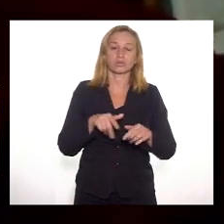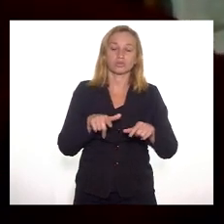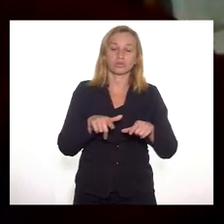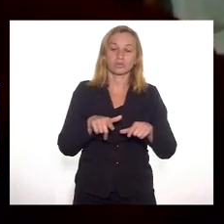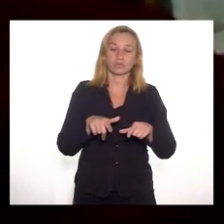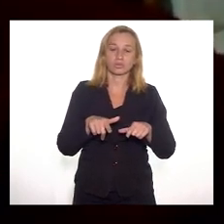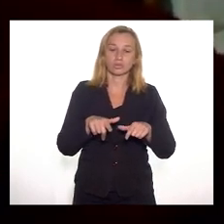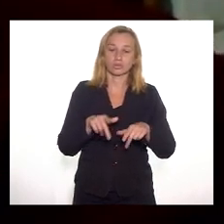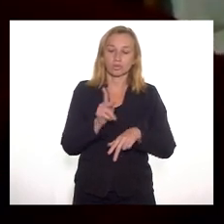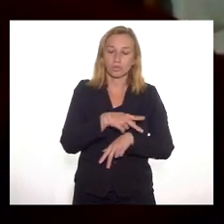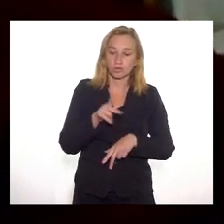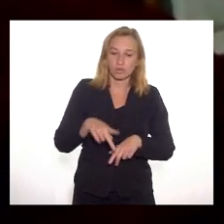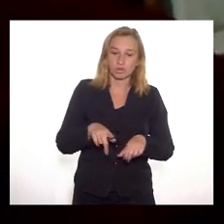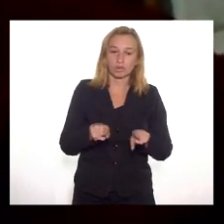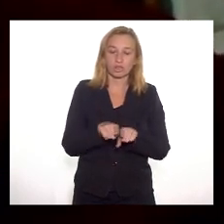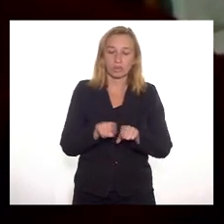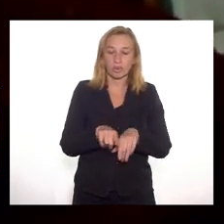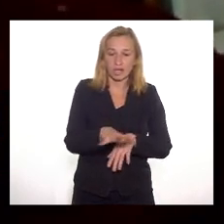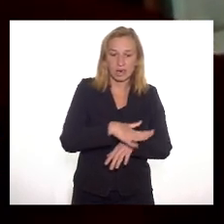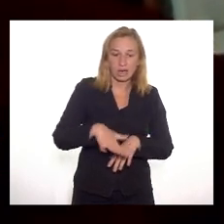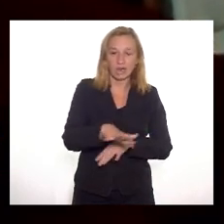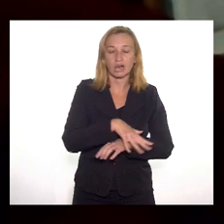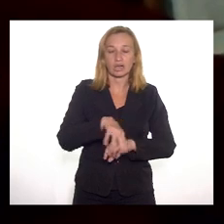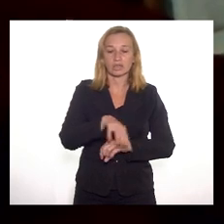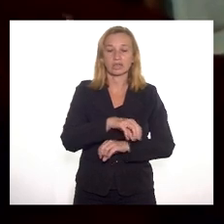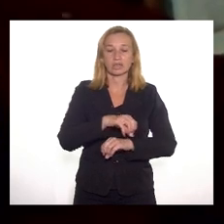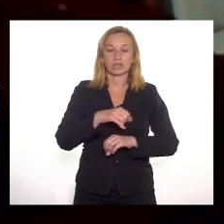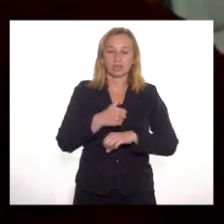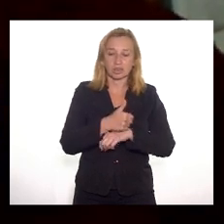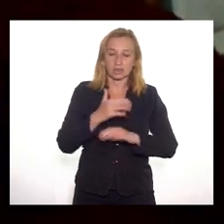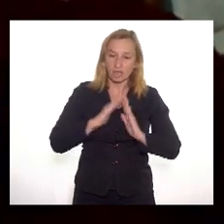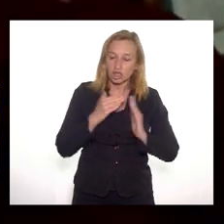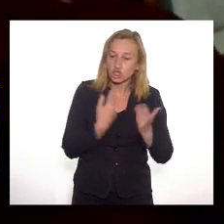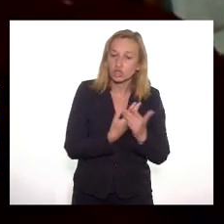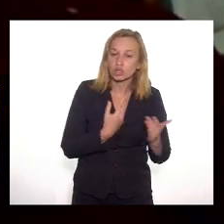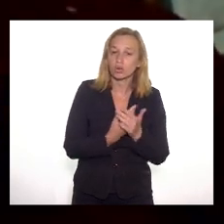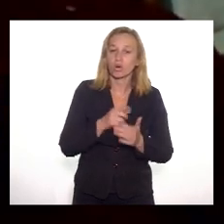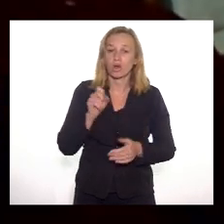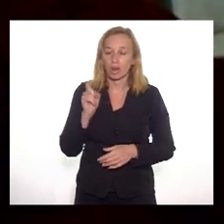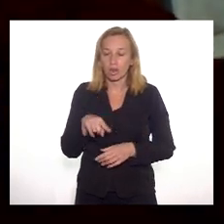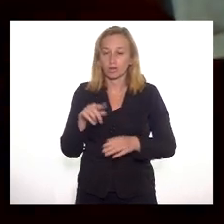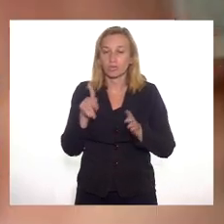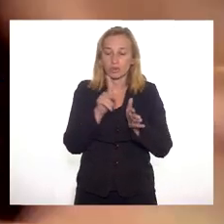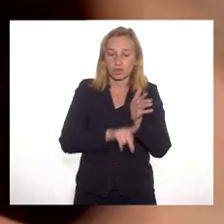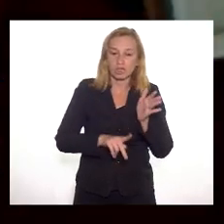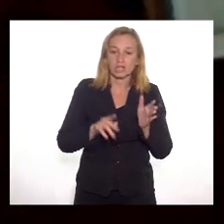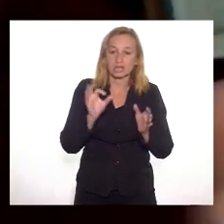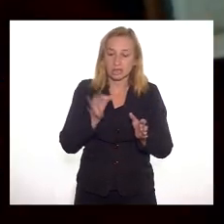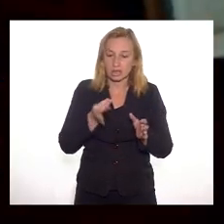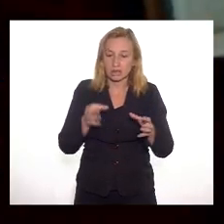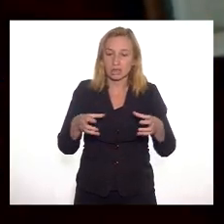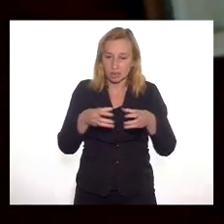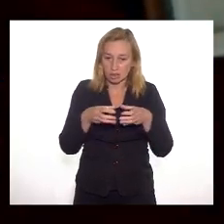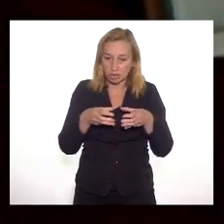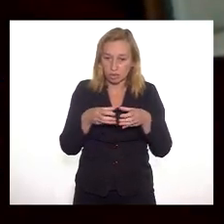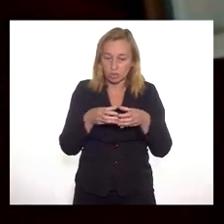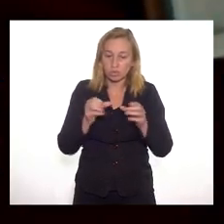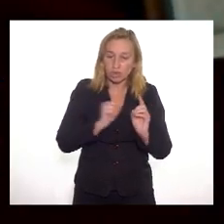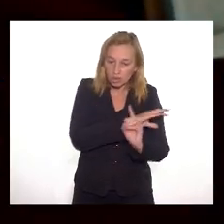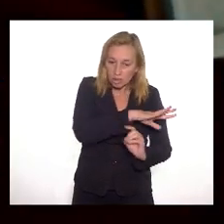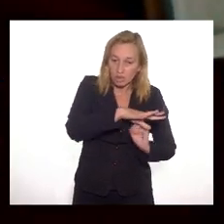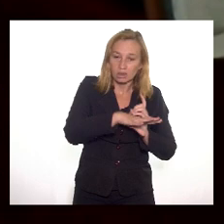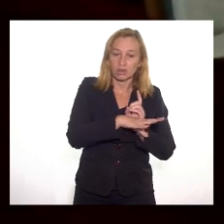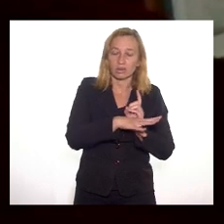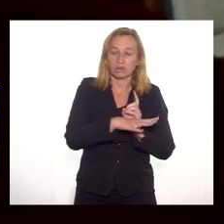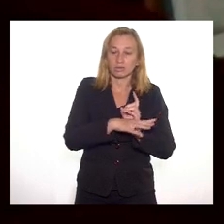escolar. Esse é um projeto que previne realmente que esse grupo, né, da sociedade,